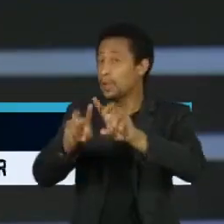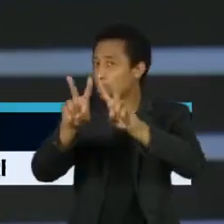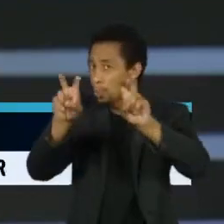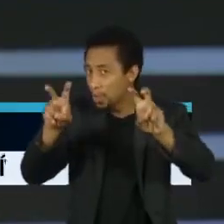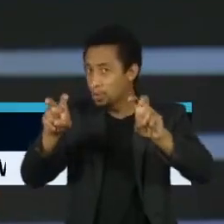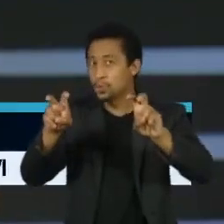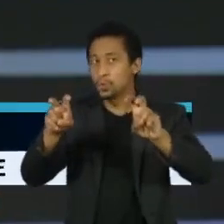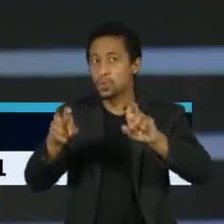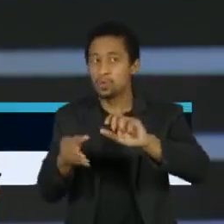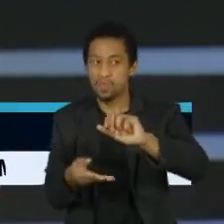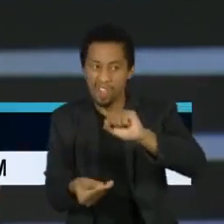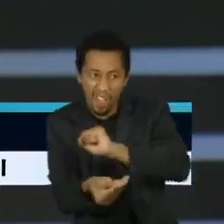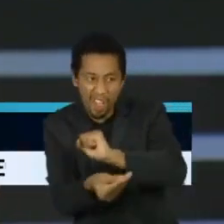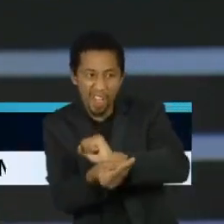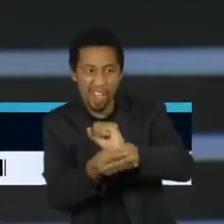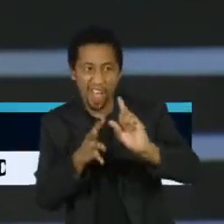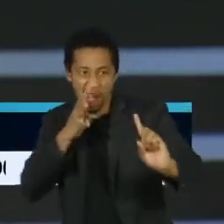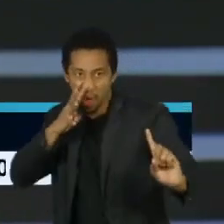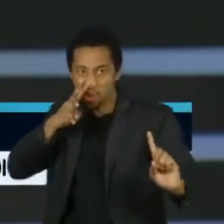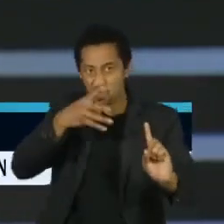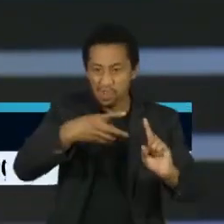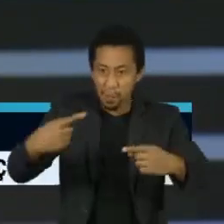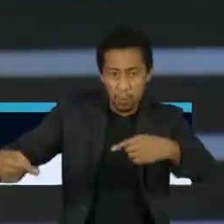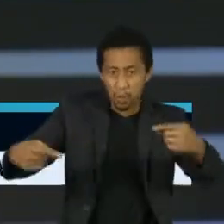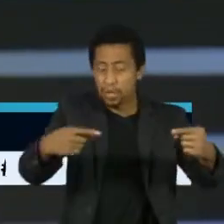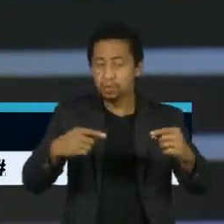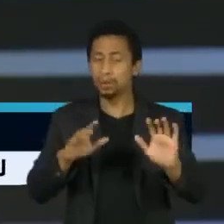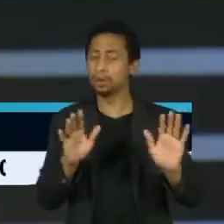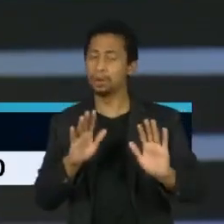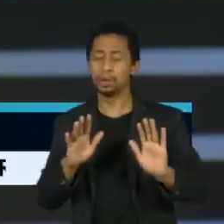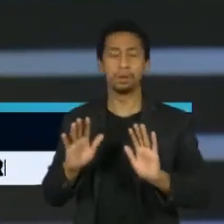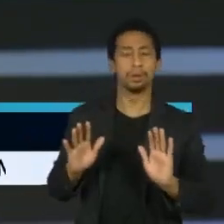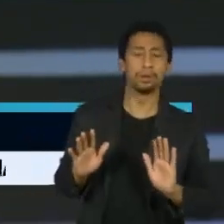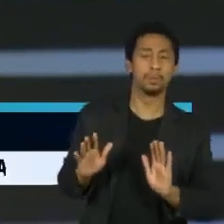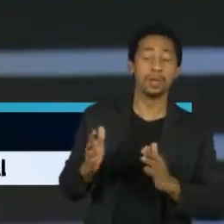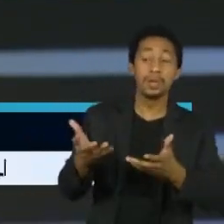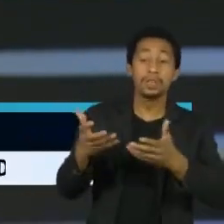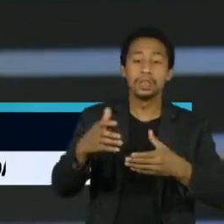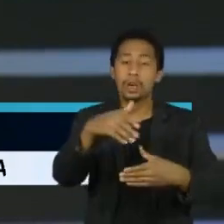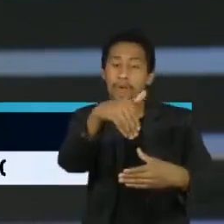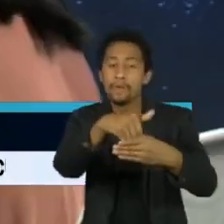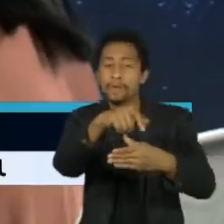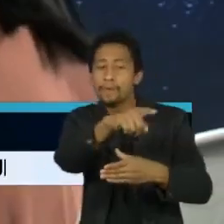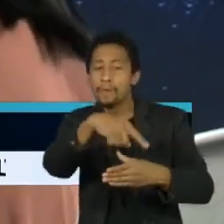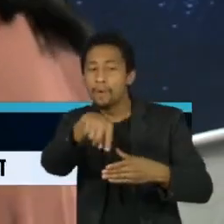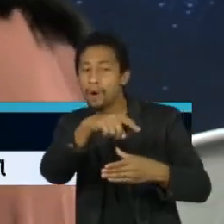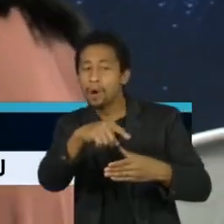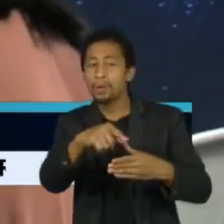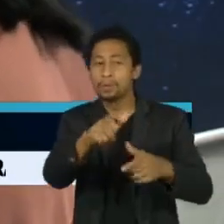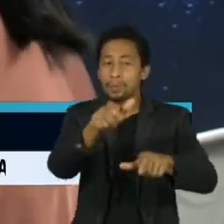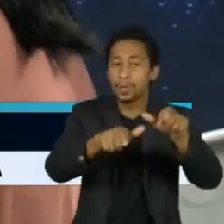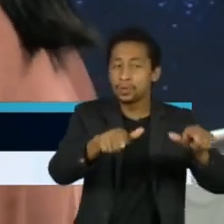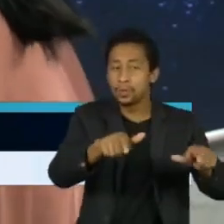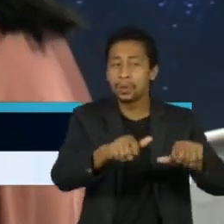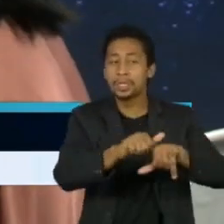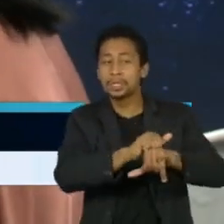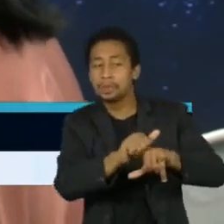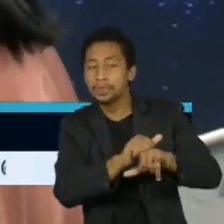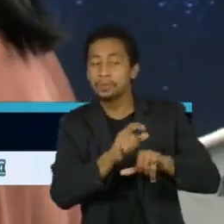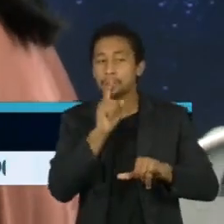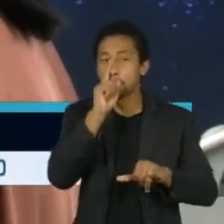política, não vamos criminalizar a política, ele estava de olho no voto dos parlamentares enrolados com a Lava Jato, que